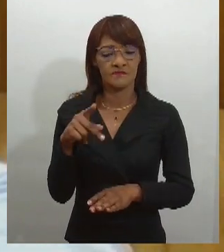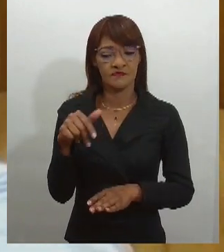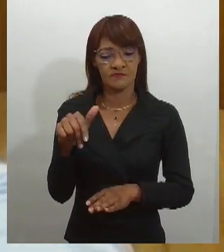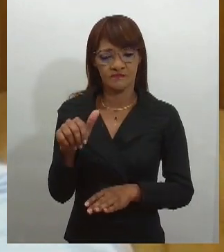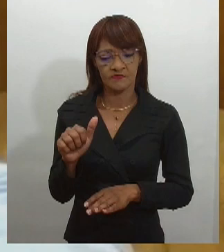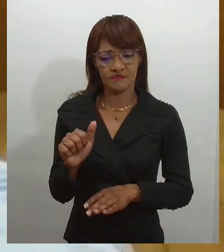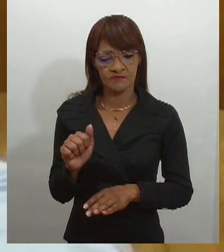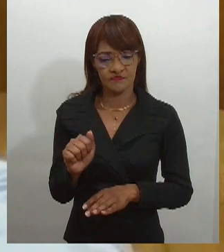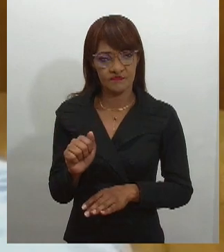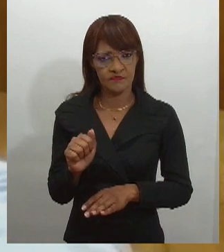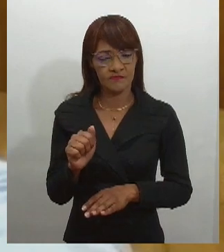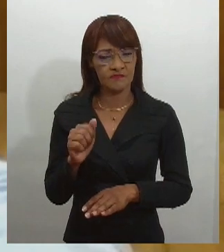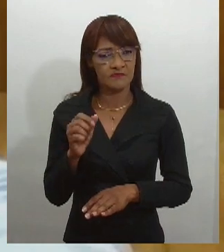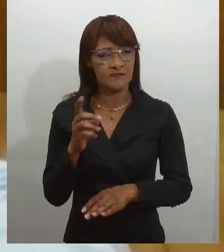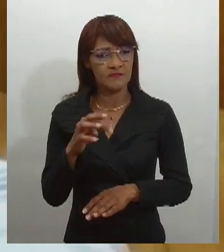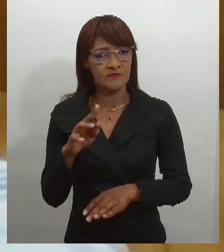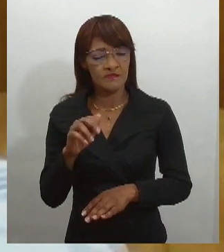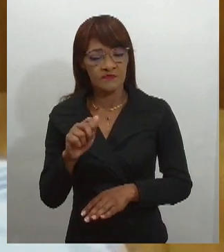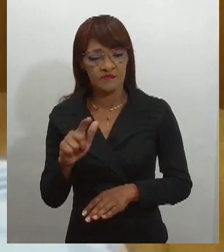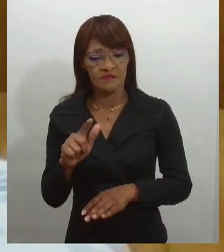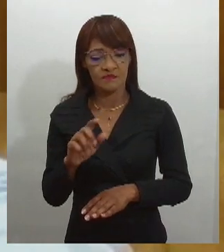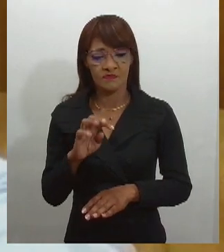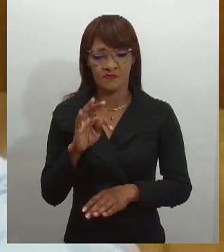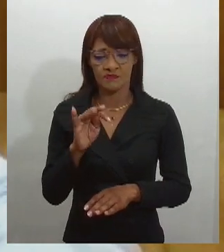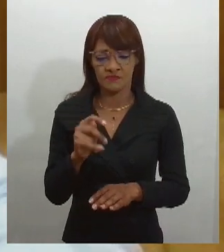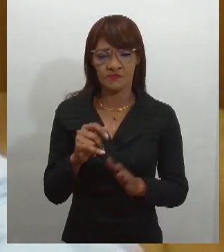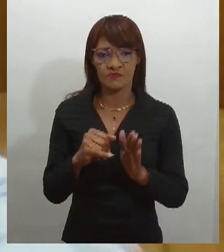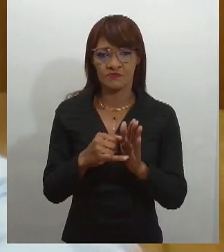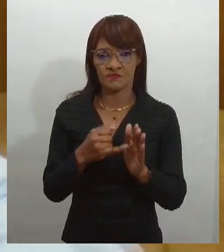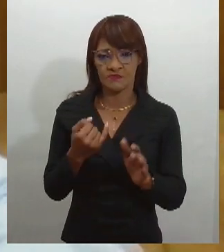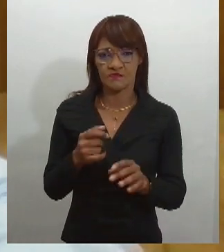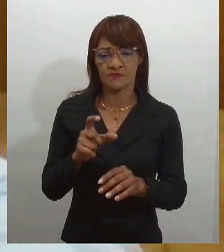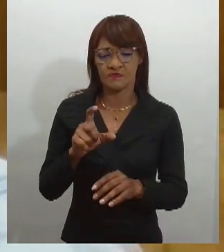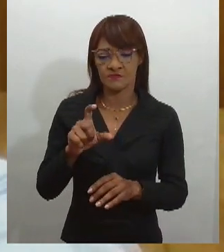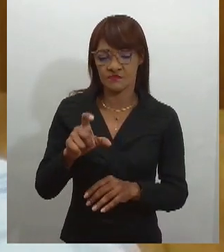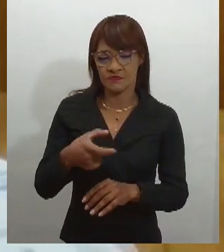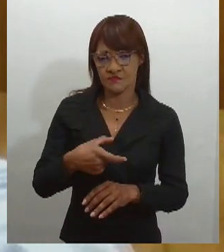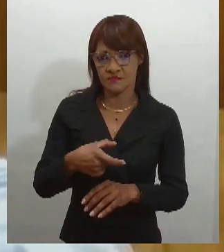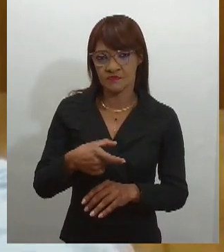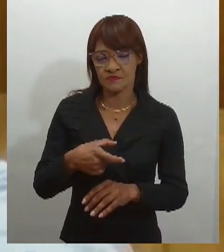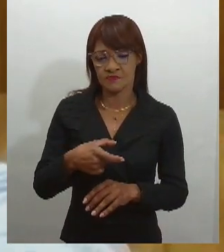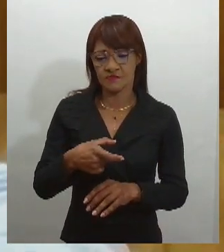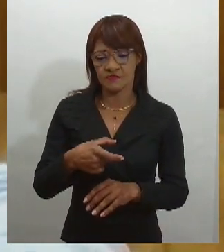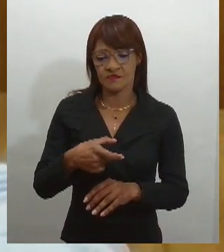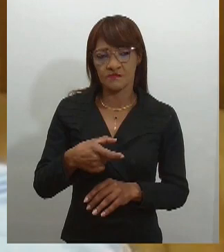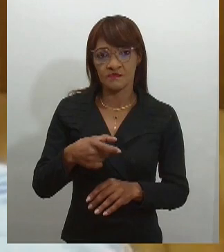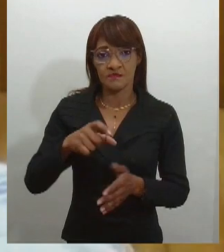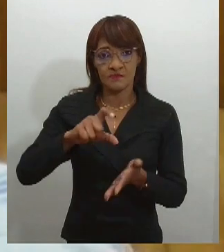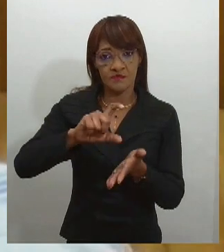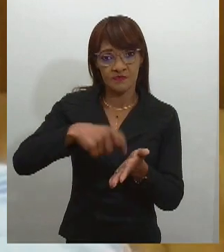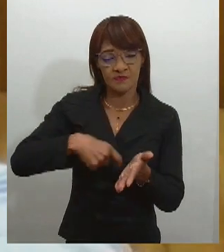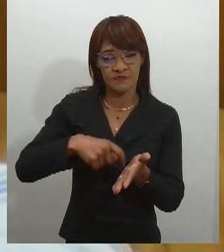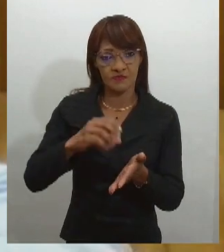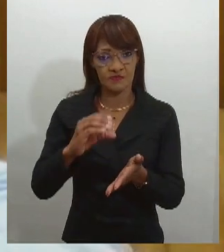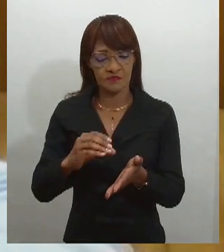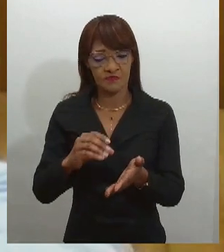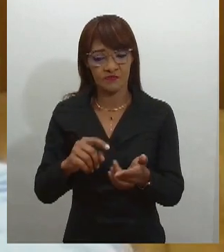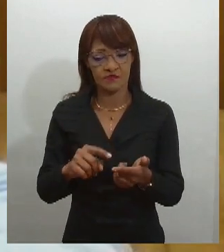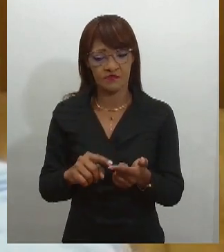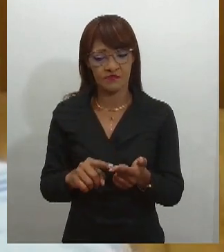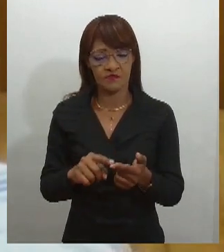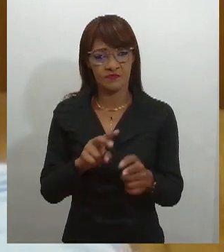Qualquer contrato, seja cartão de crédito, seja um empréstimo consignado, seja um financiamento de um